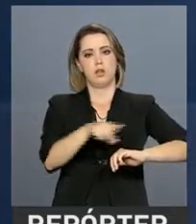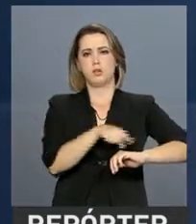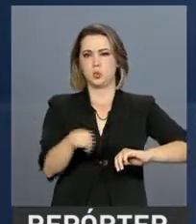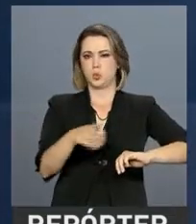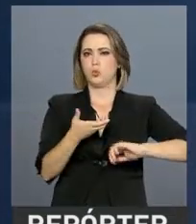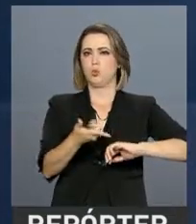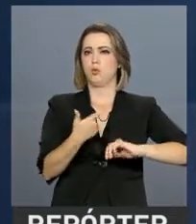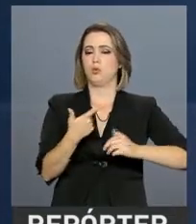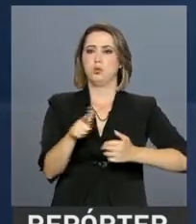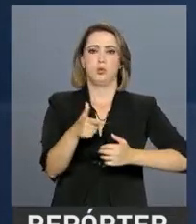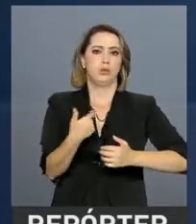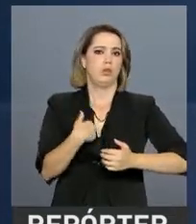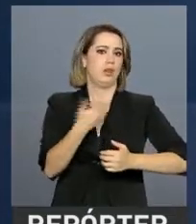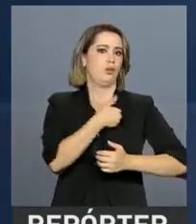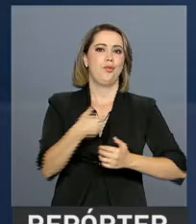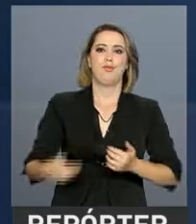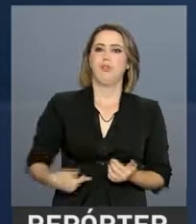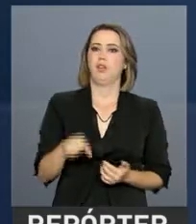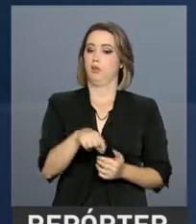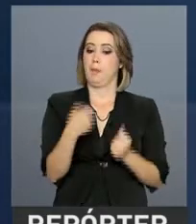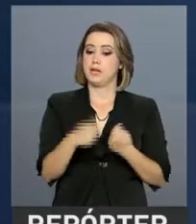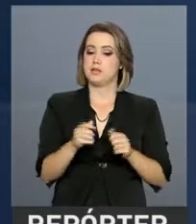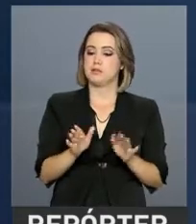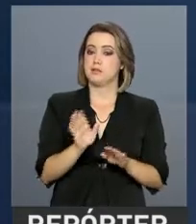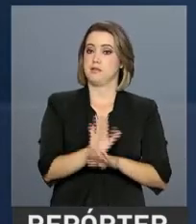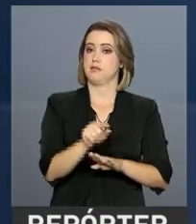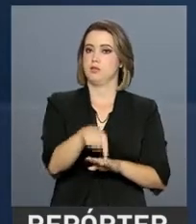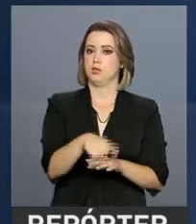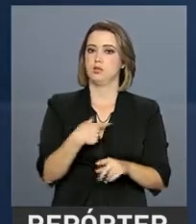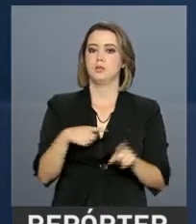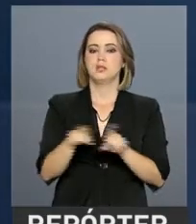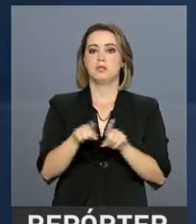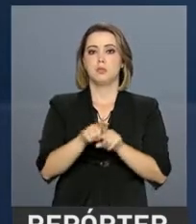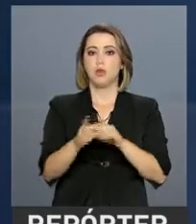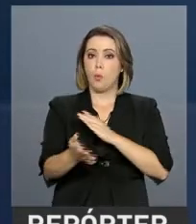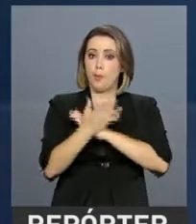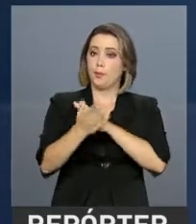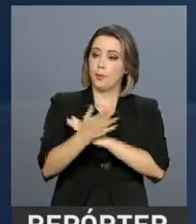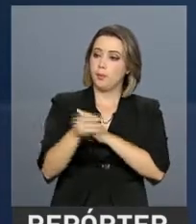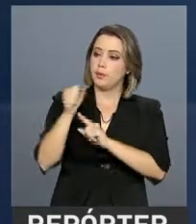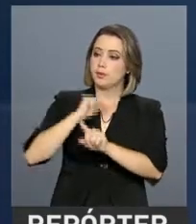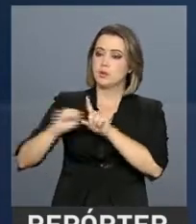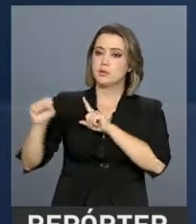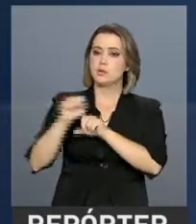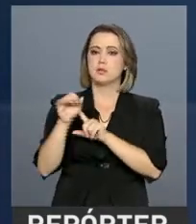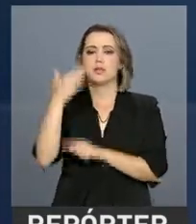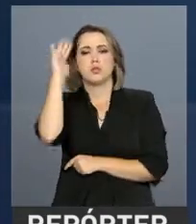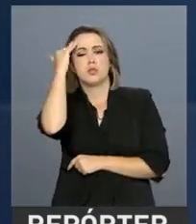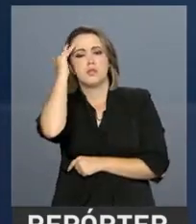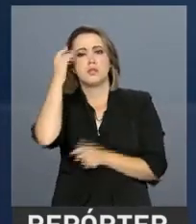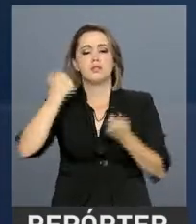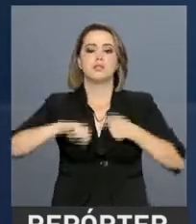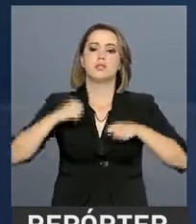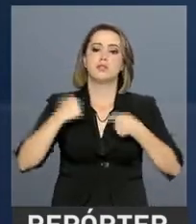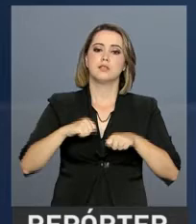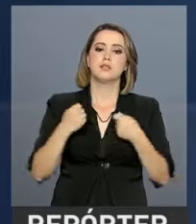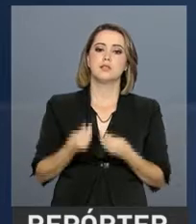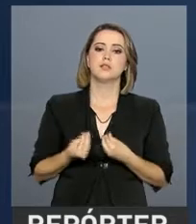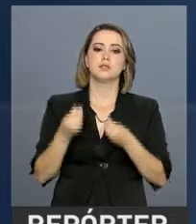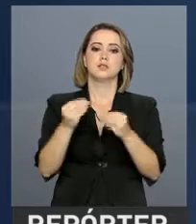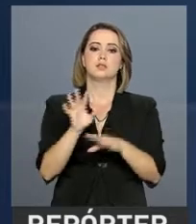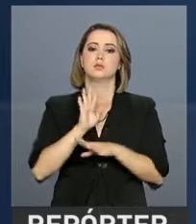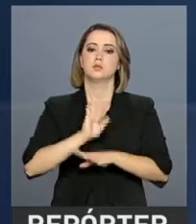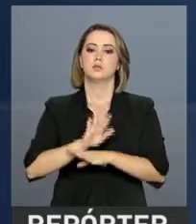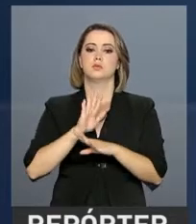você não governa mas especialmente com o apoio da sociedade a sociedade brasileira pouco a pouco vai entendendo que é preciso dar apoio